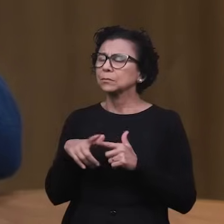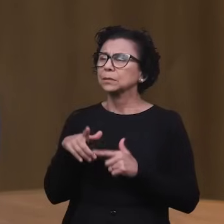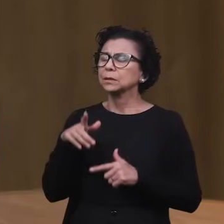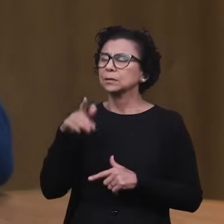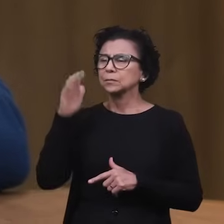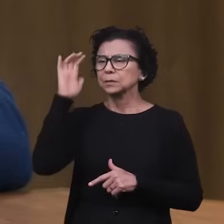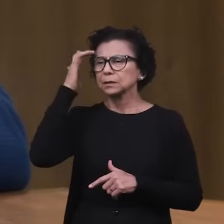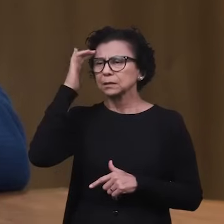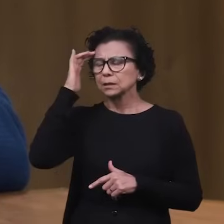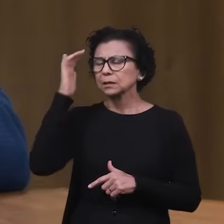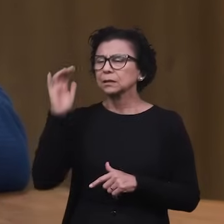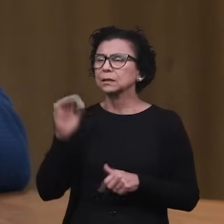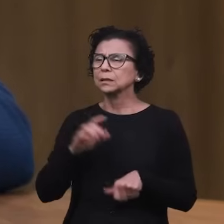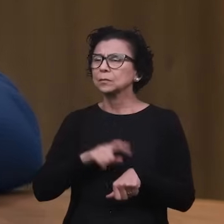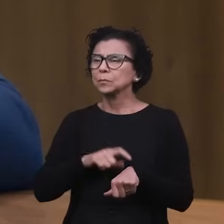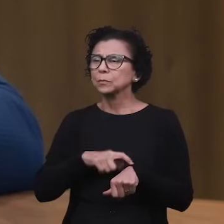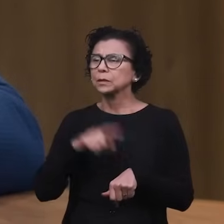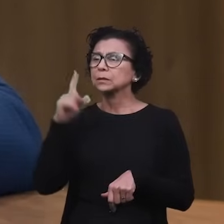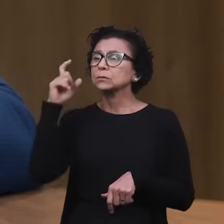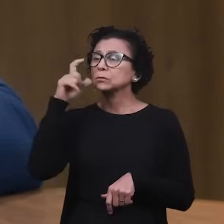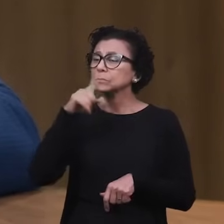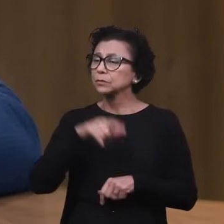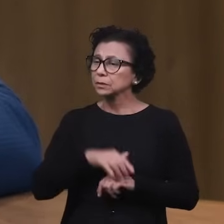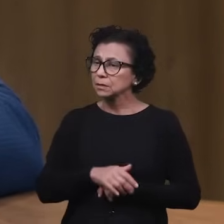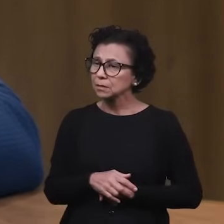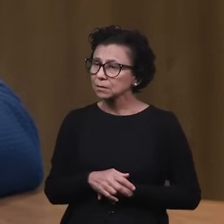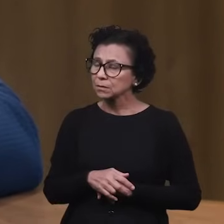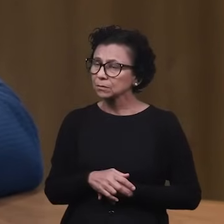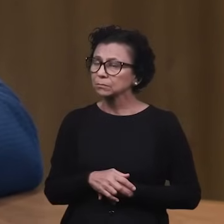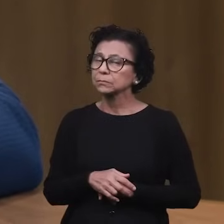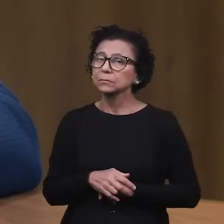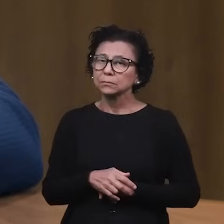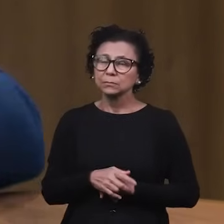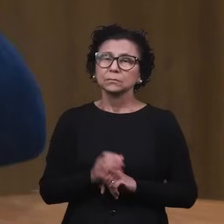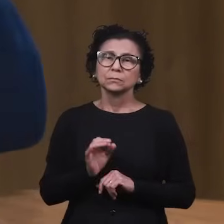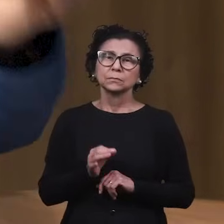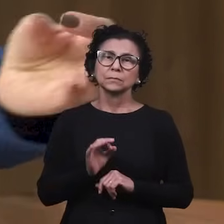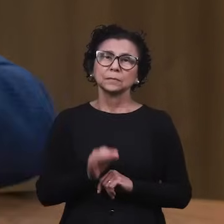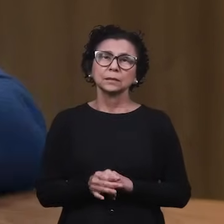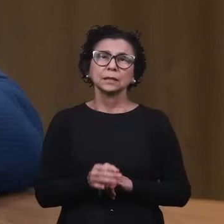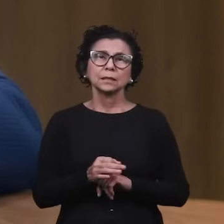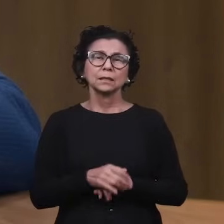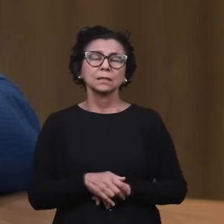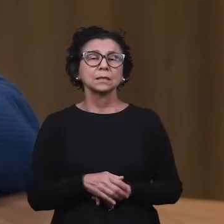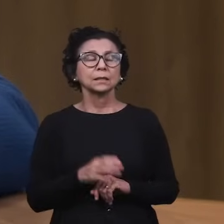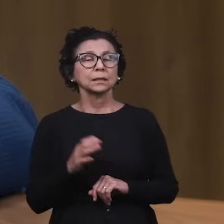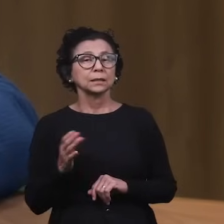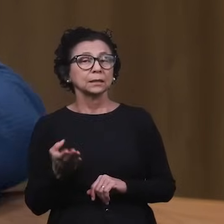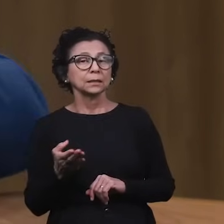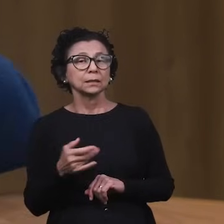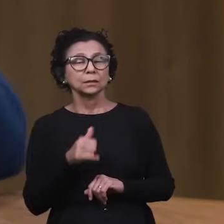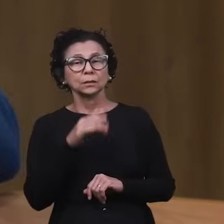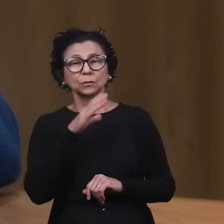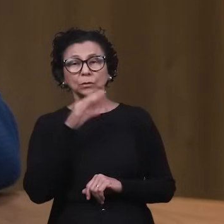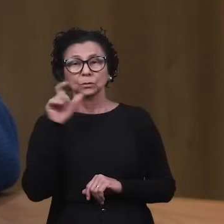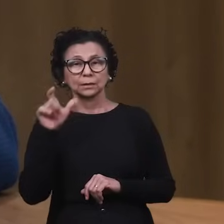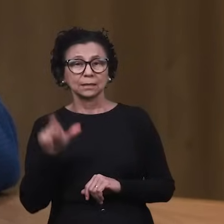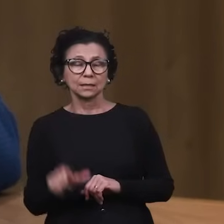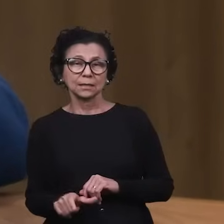dificuldade pela qual ele esteja passando. Certamente esse adolescente ou essa adolescente vai contar com a professora ali, com a ajuda dela